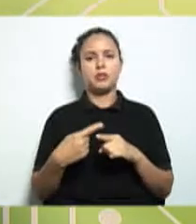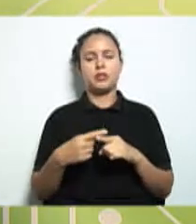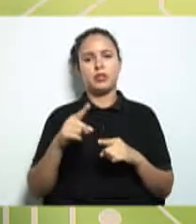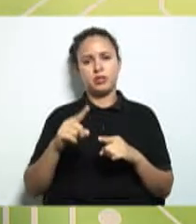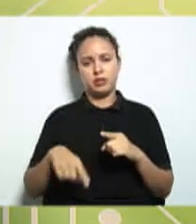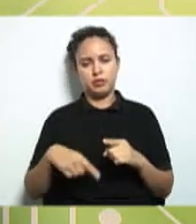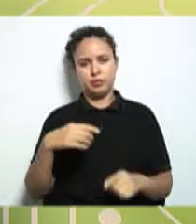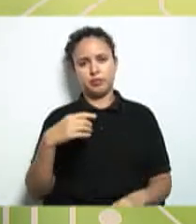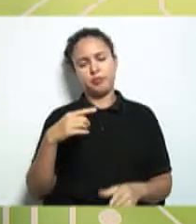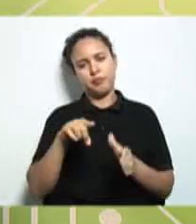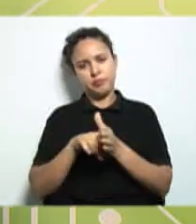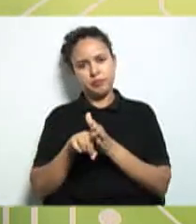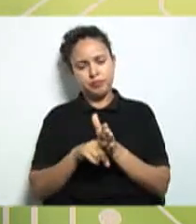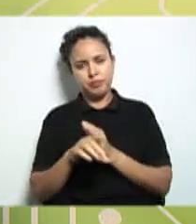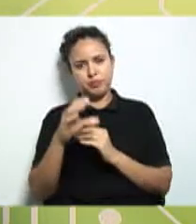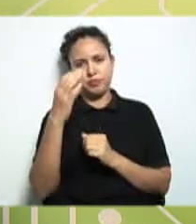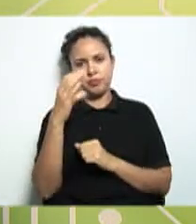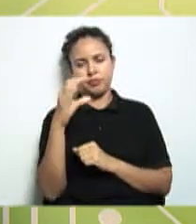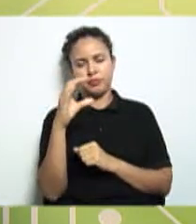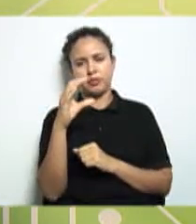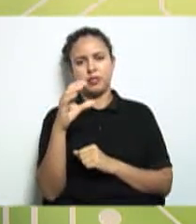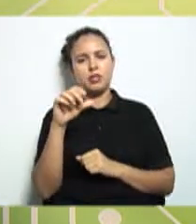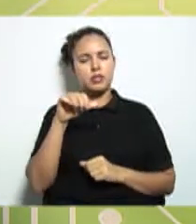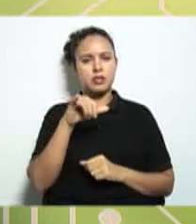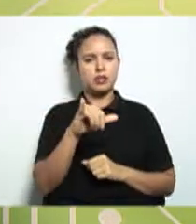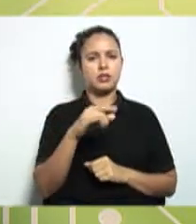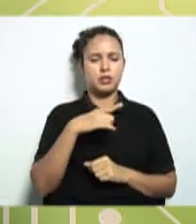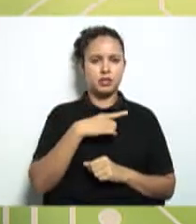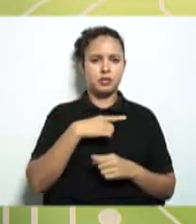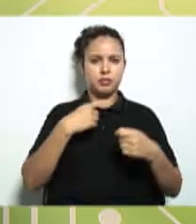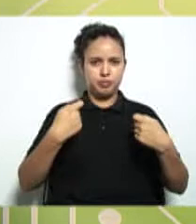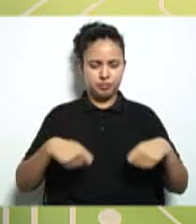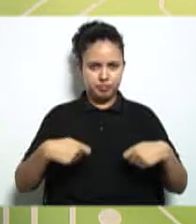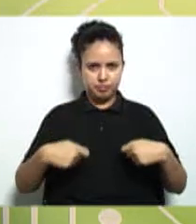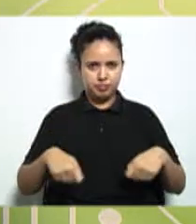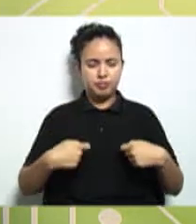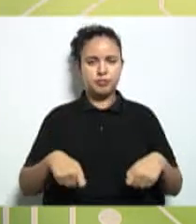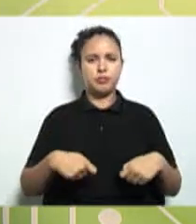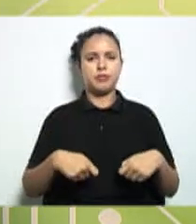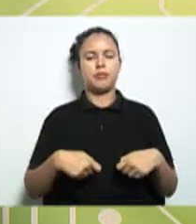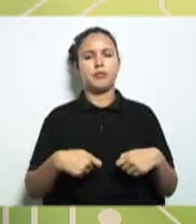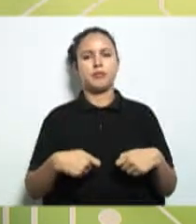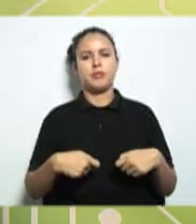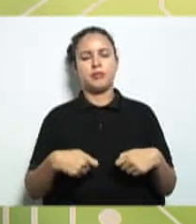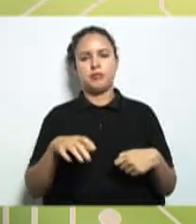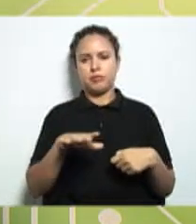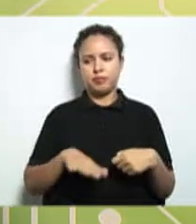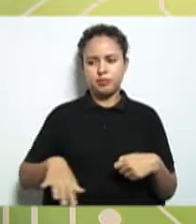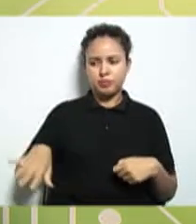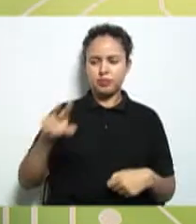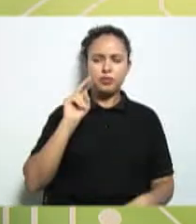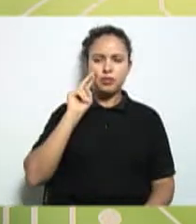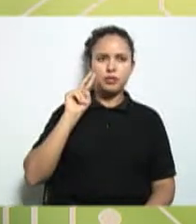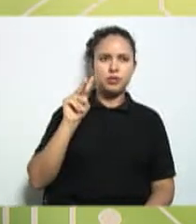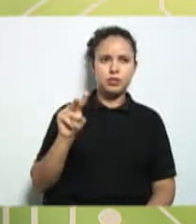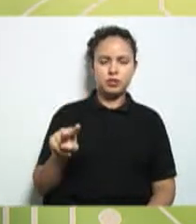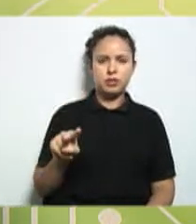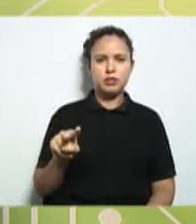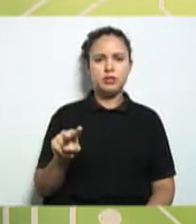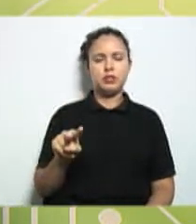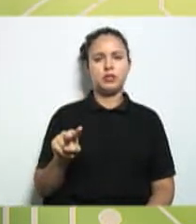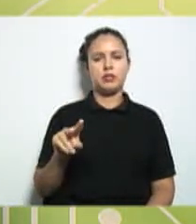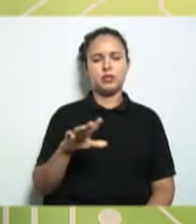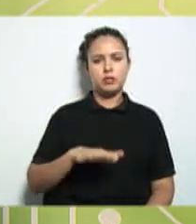pesquisa científica. Se há uma necessidade patente, quer dizer, que é visível, né,